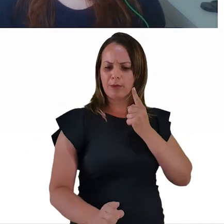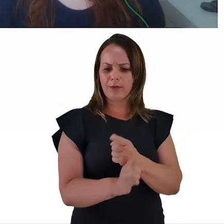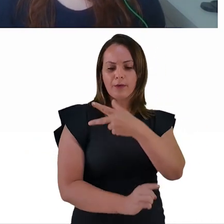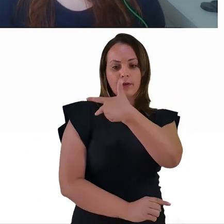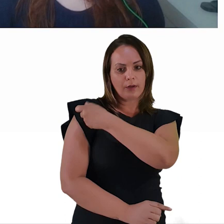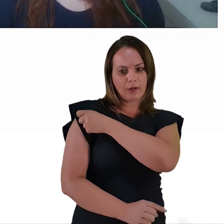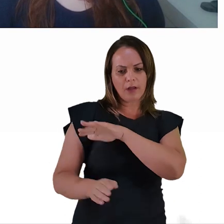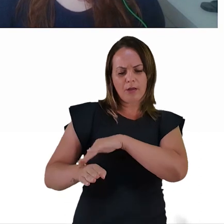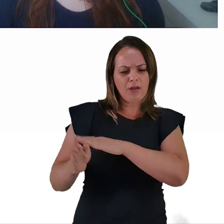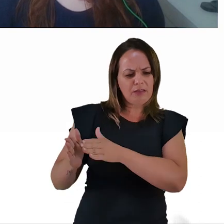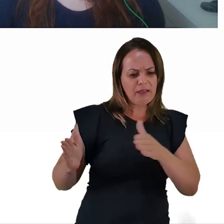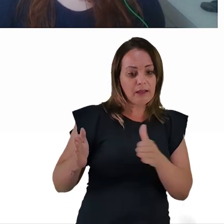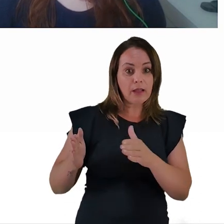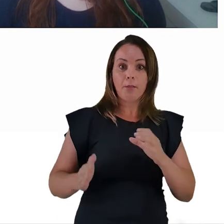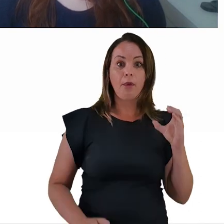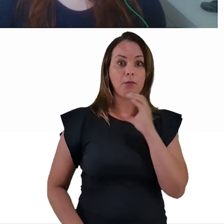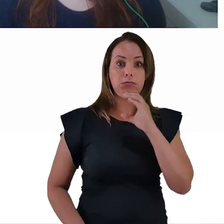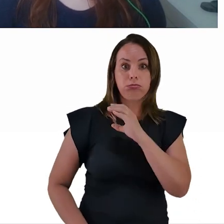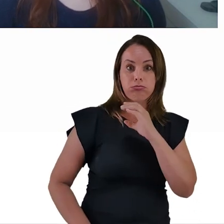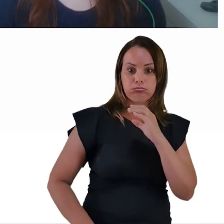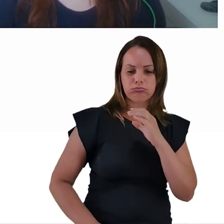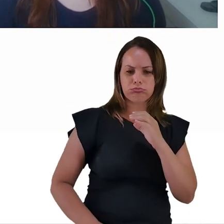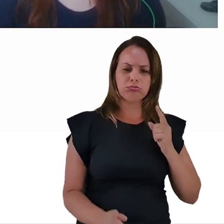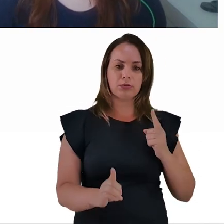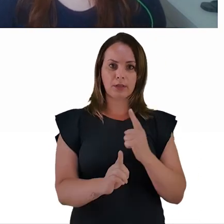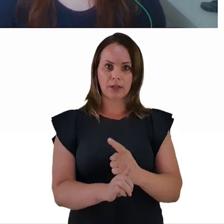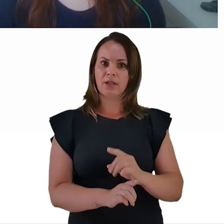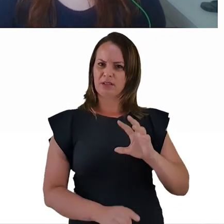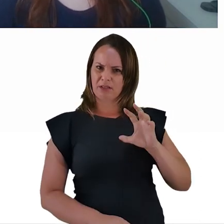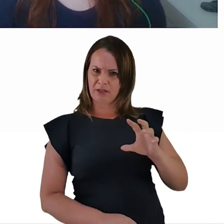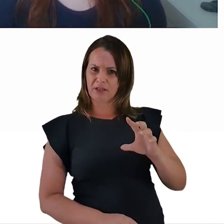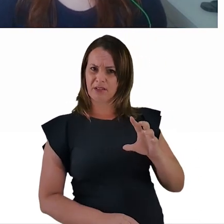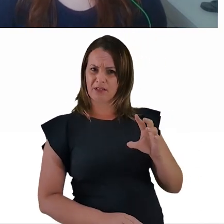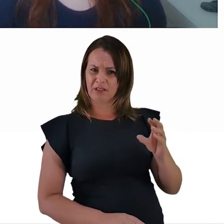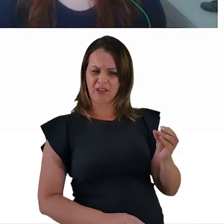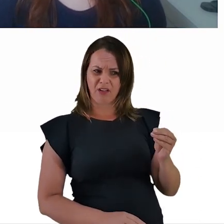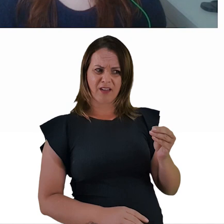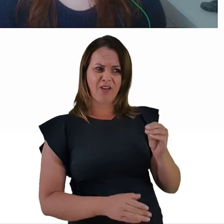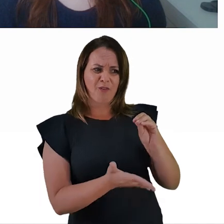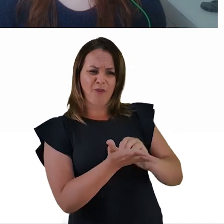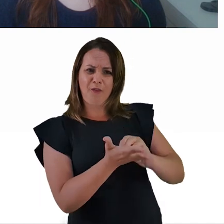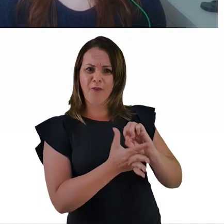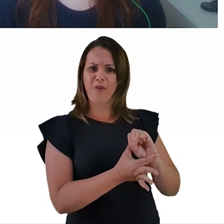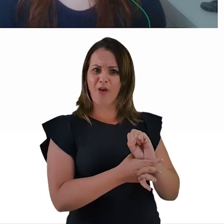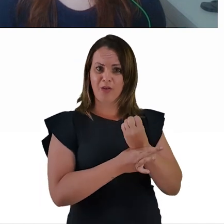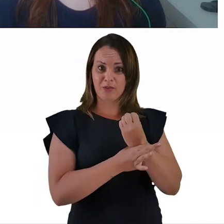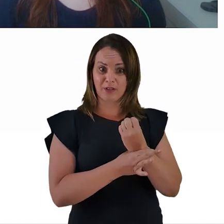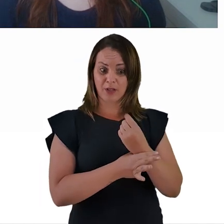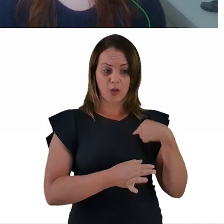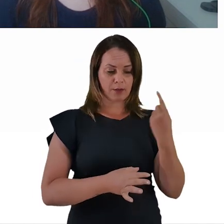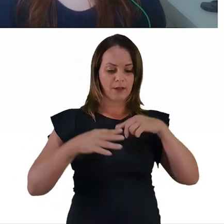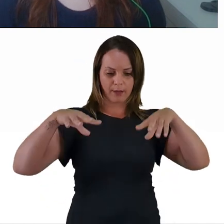foi recorde para ser desenvolvida. Isso traz algum tipo de insegurança? O nosso castelinho continua